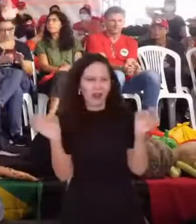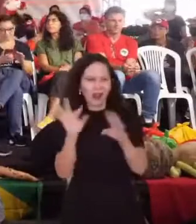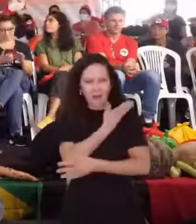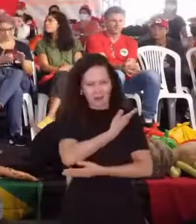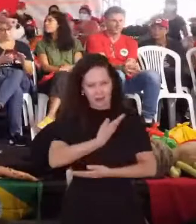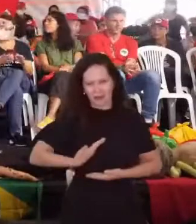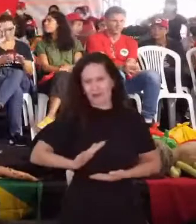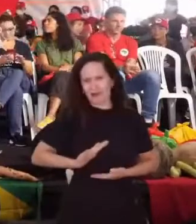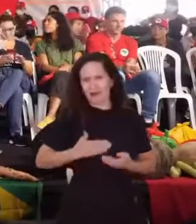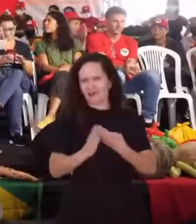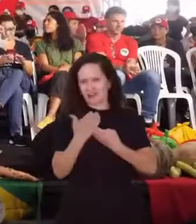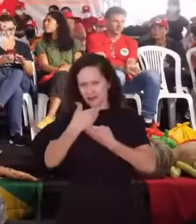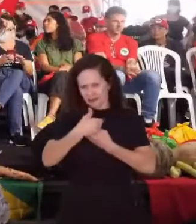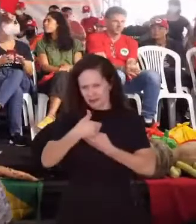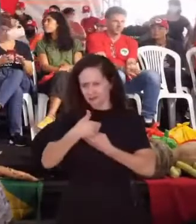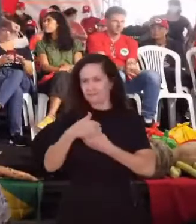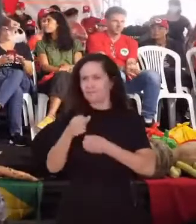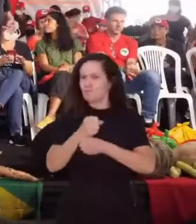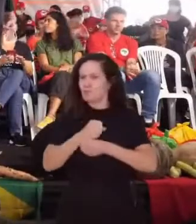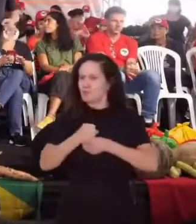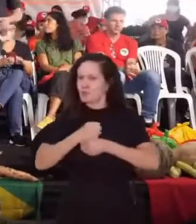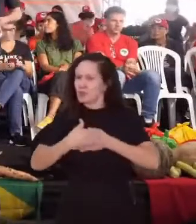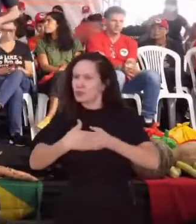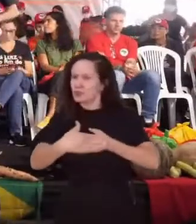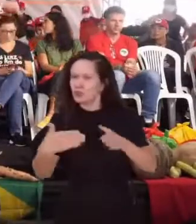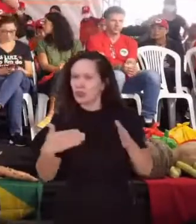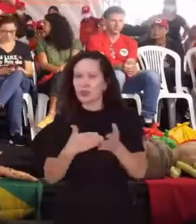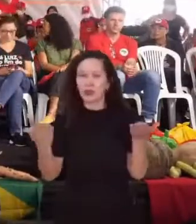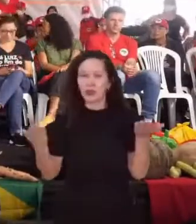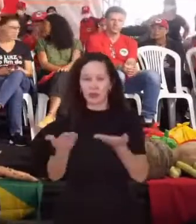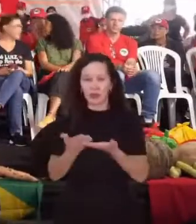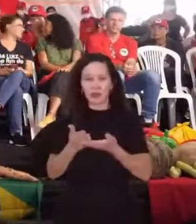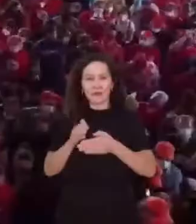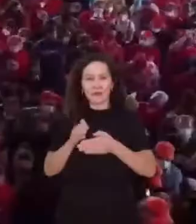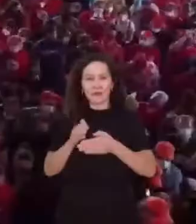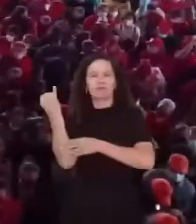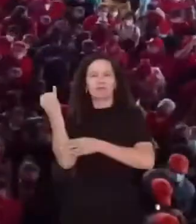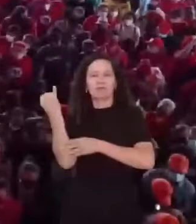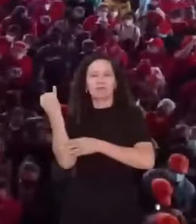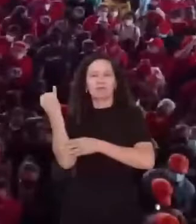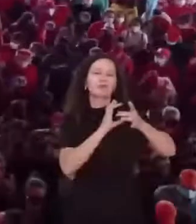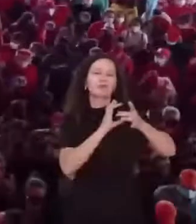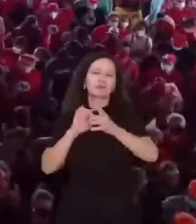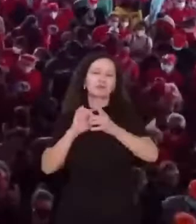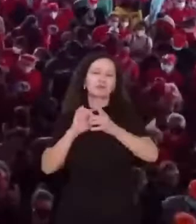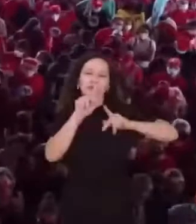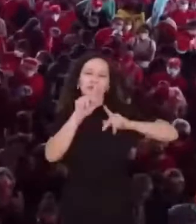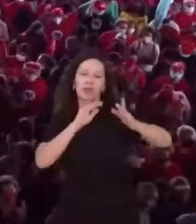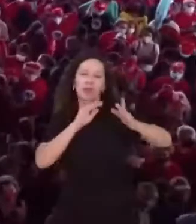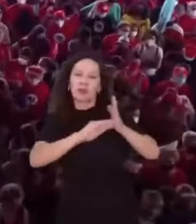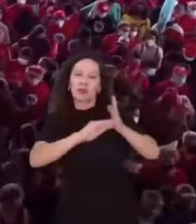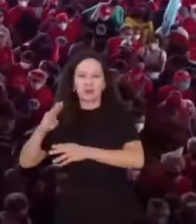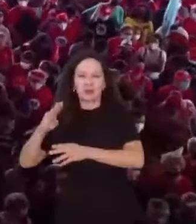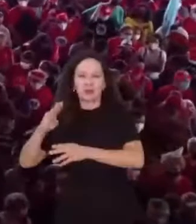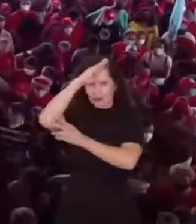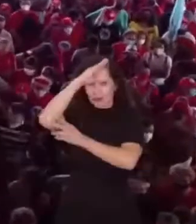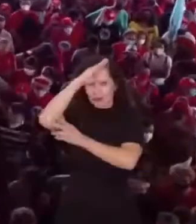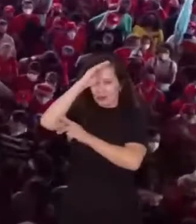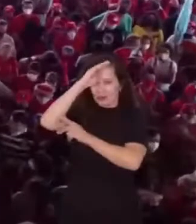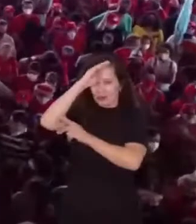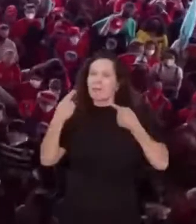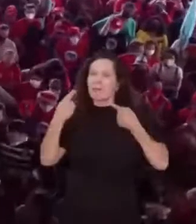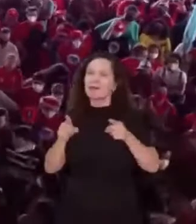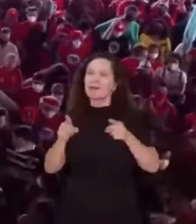Precisamos, mais do que nunca, da união popular para tirar o Bolsonaro, mas para produzir reformas essenciais